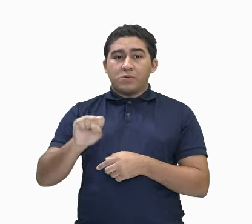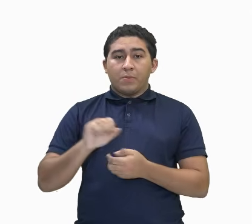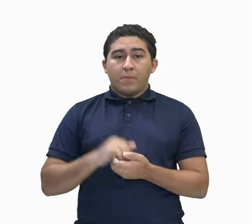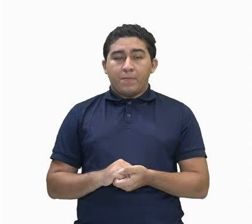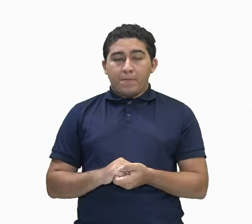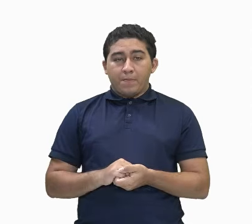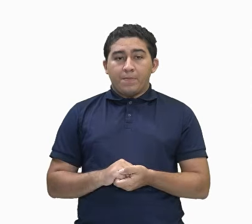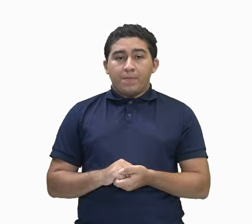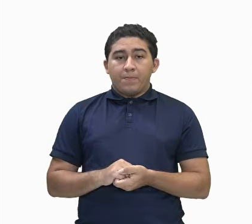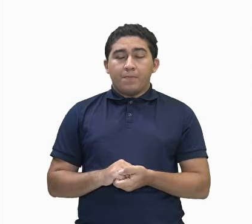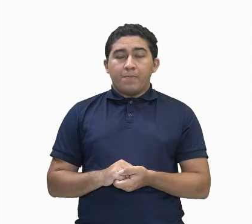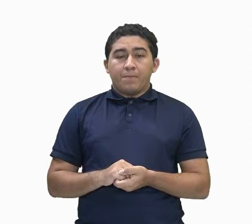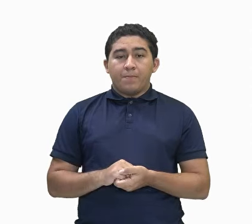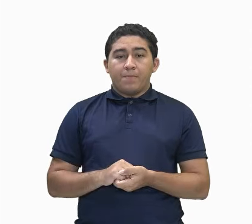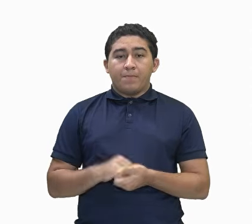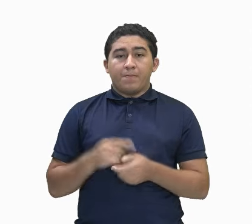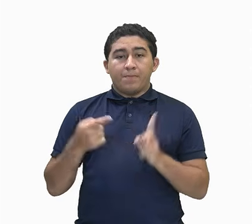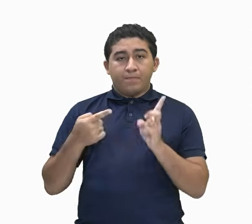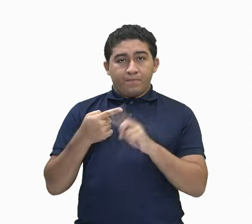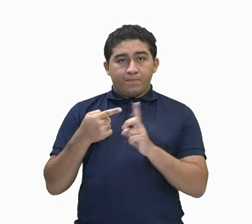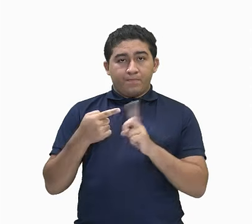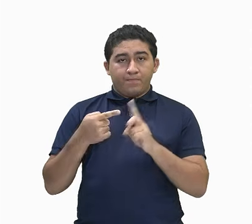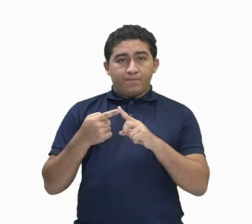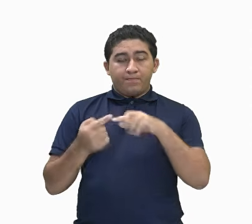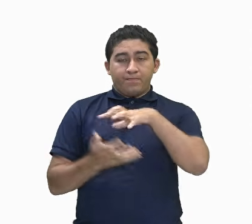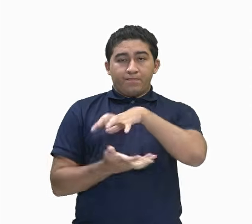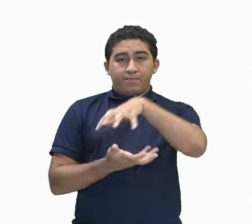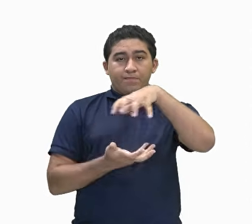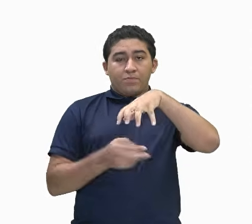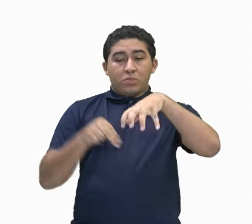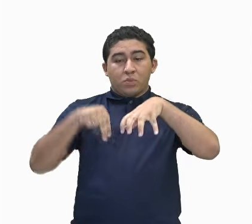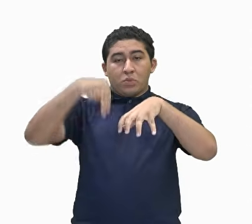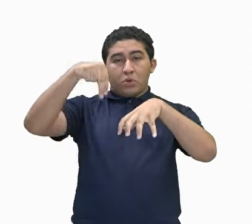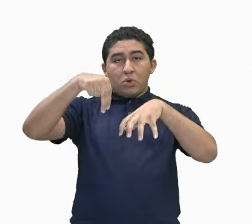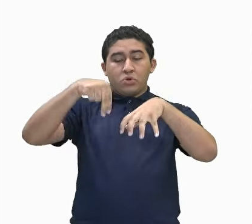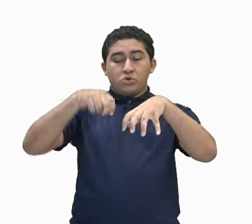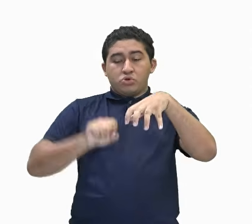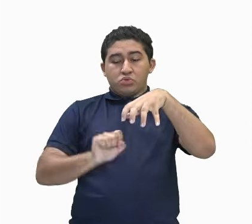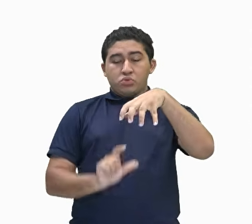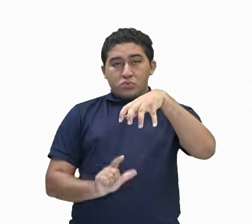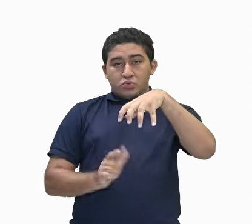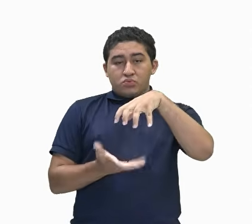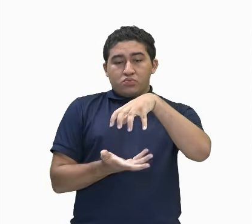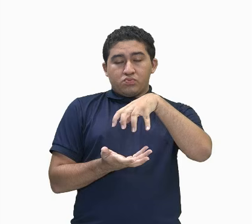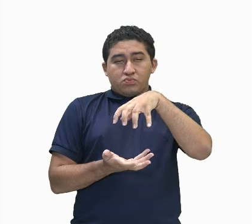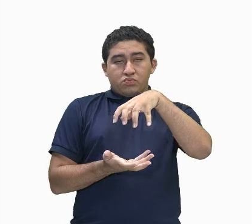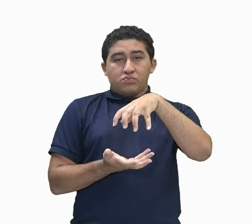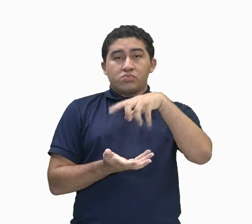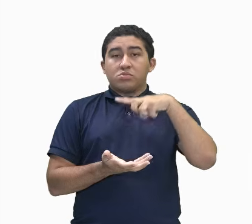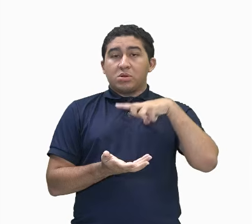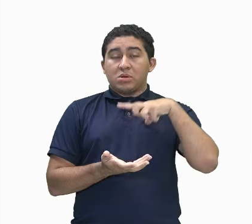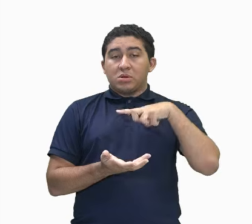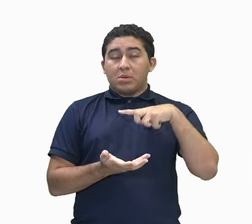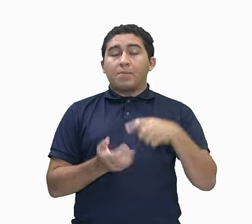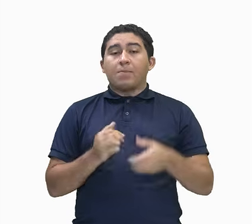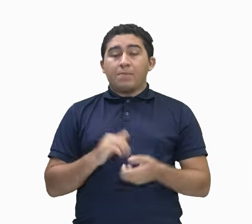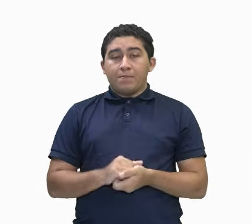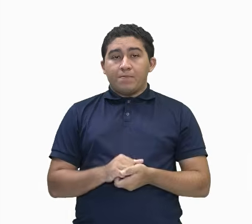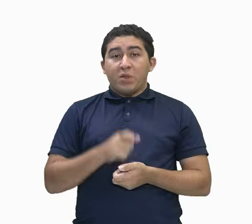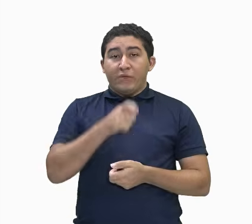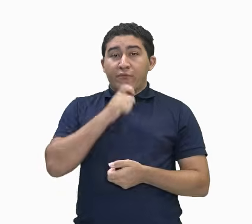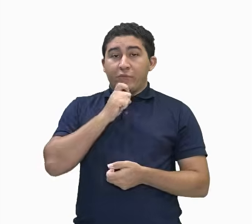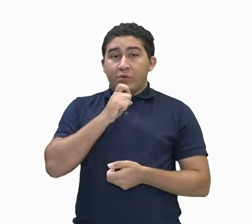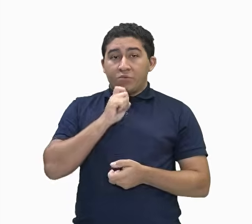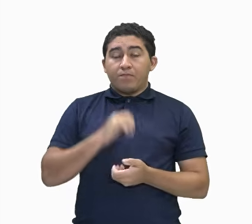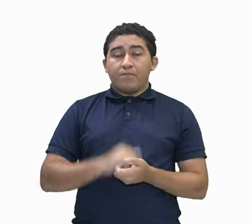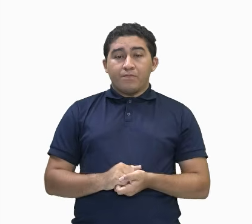vai estar no polo, tanto no polo norte quanto no polo sul. Então, vai estar aí nos polos, né?